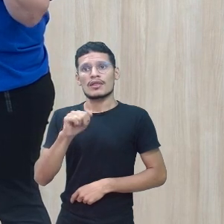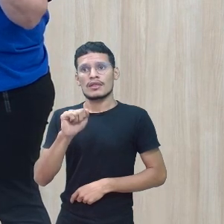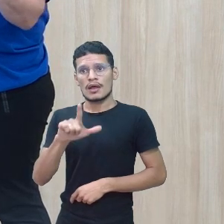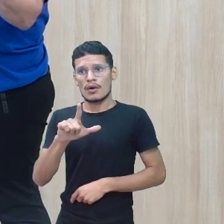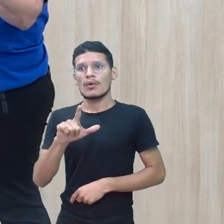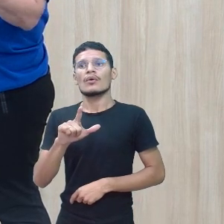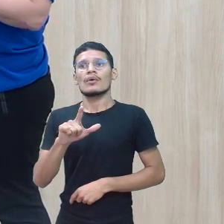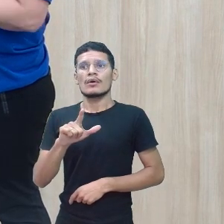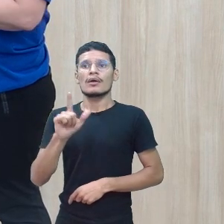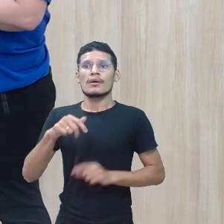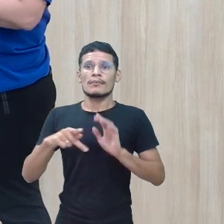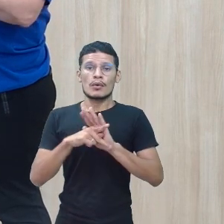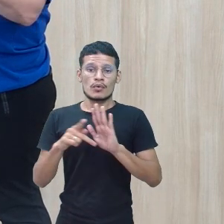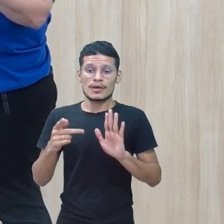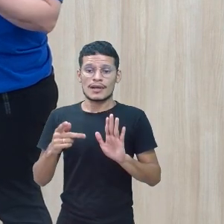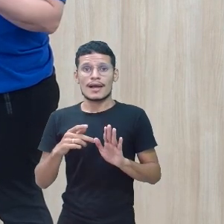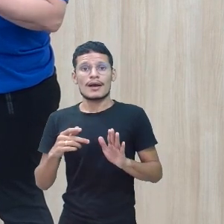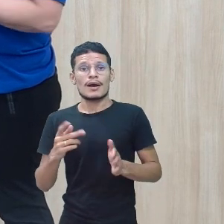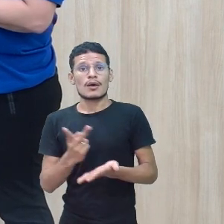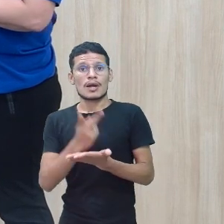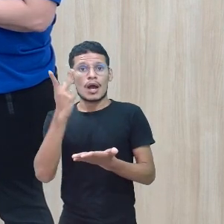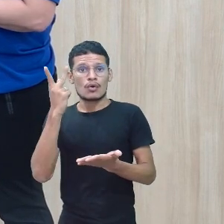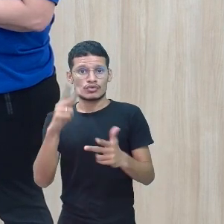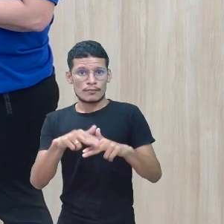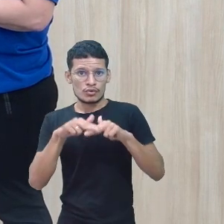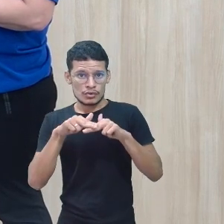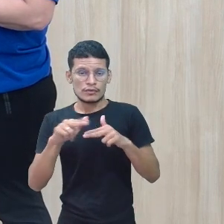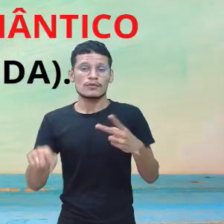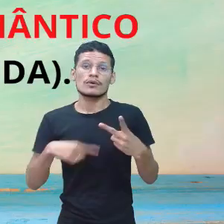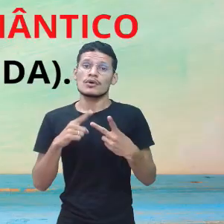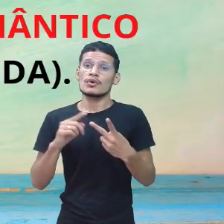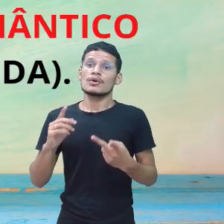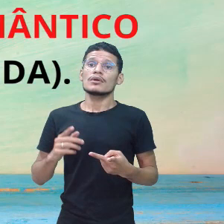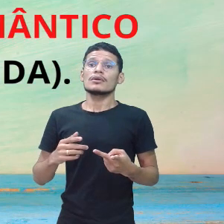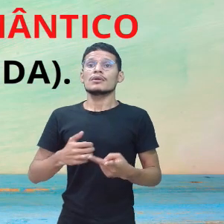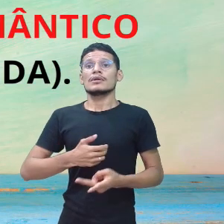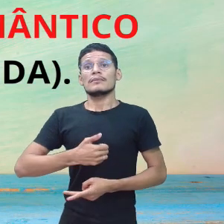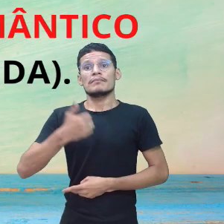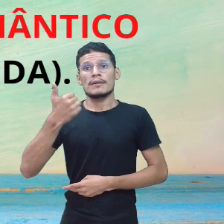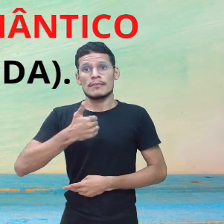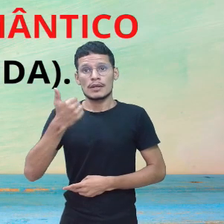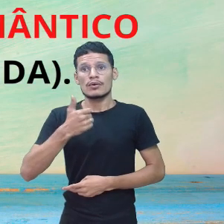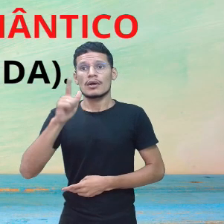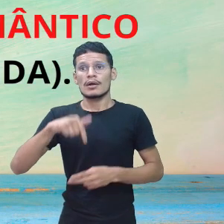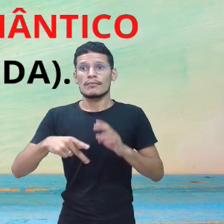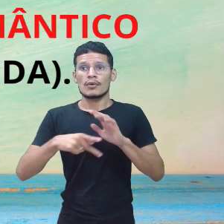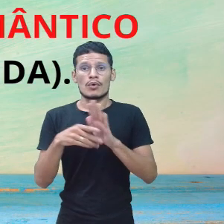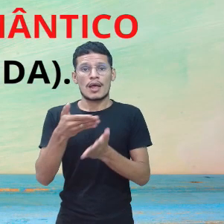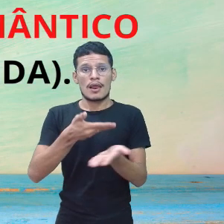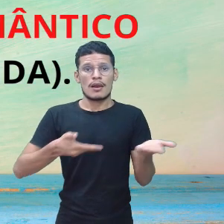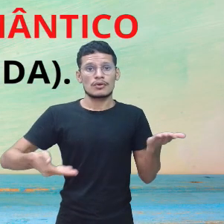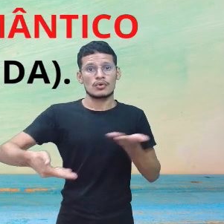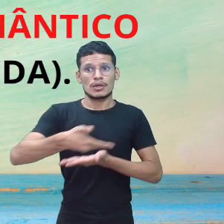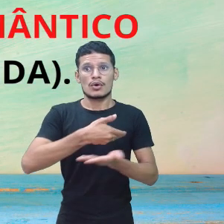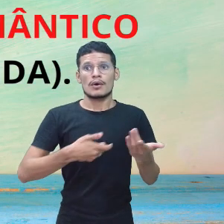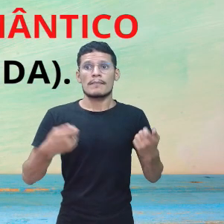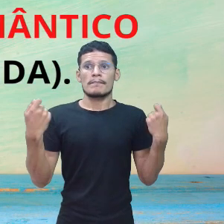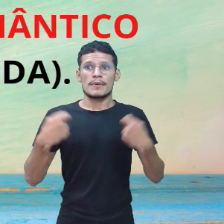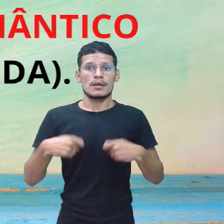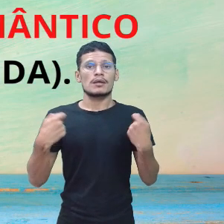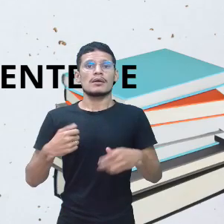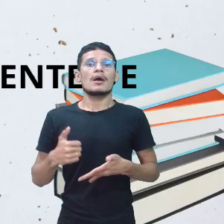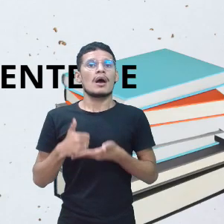causa. Já no primeiro, nós temos o valor semântico relacional, precisou de